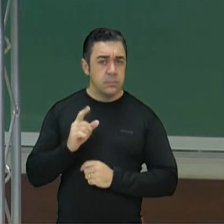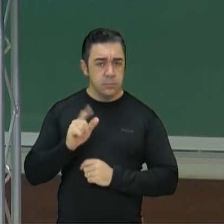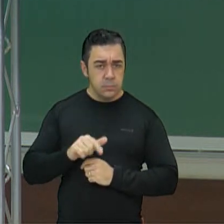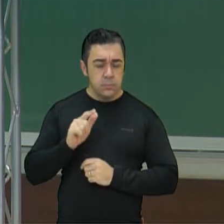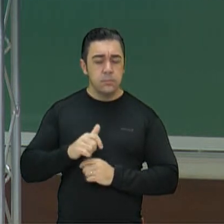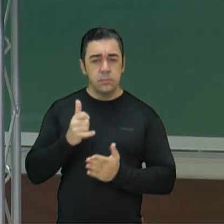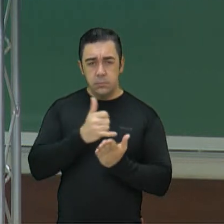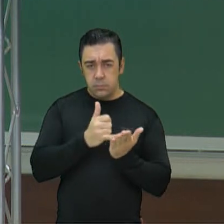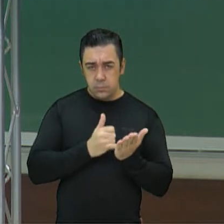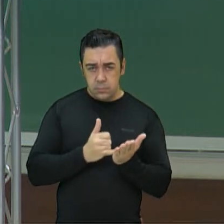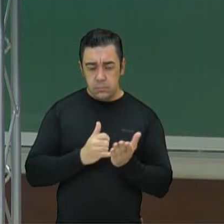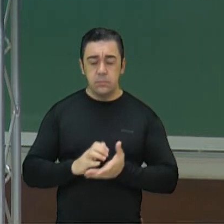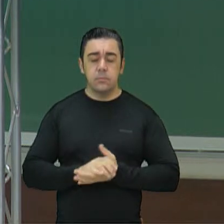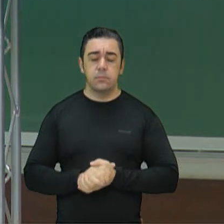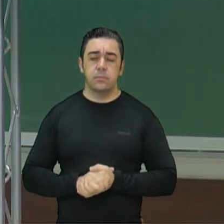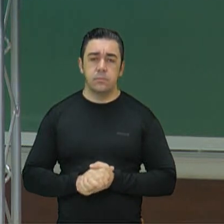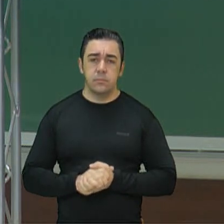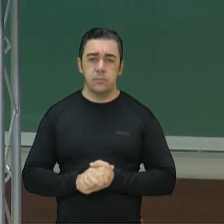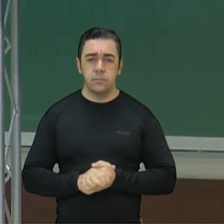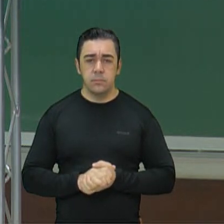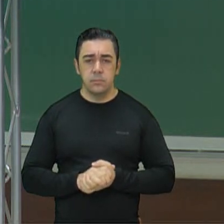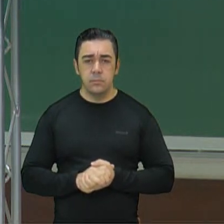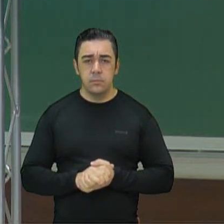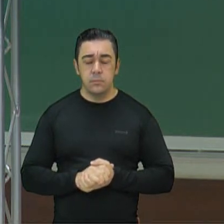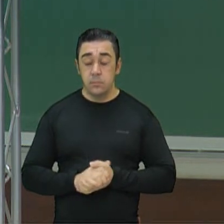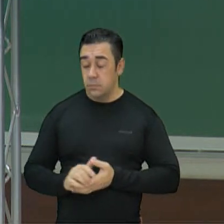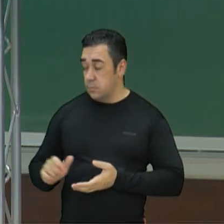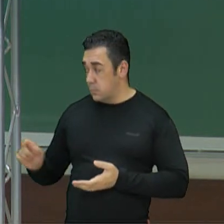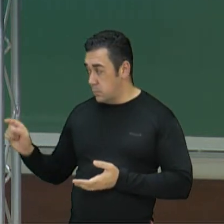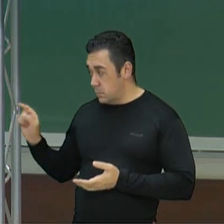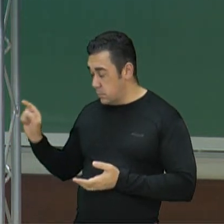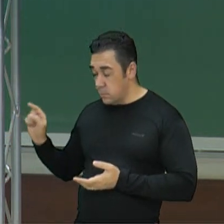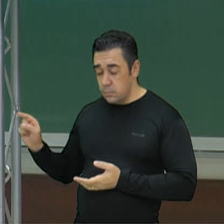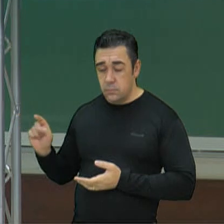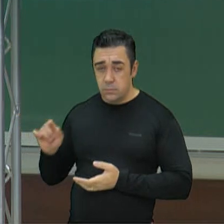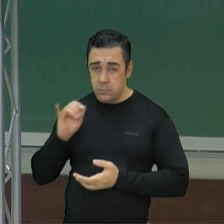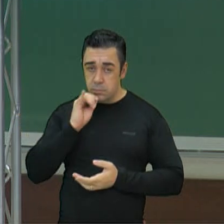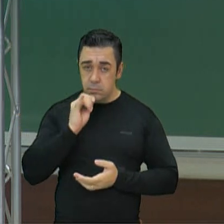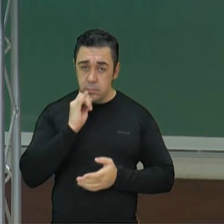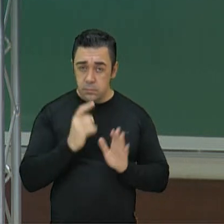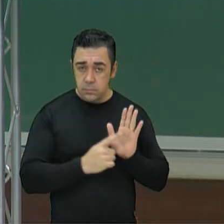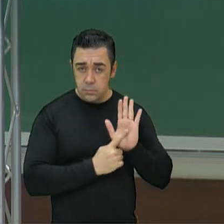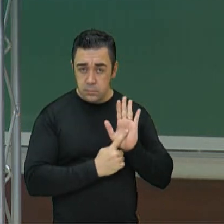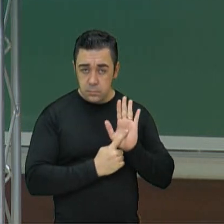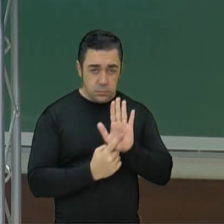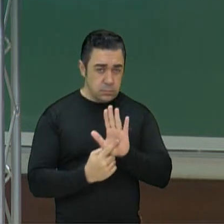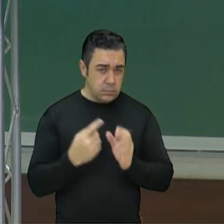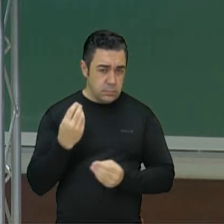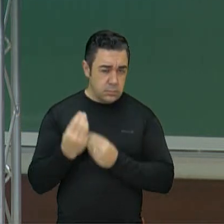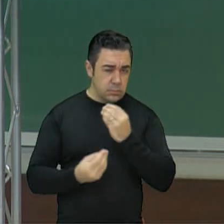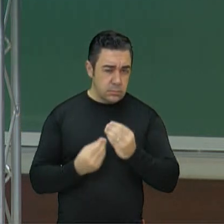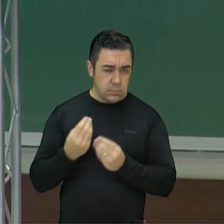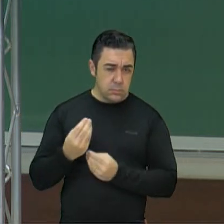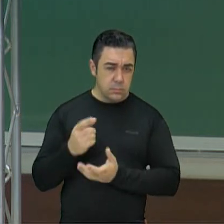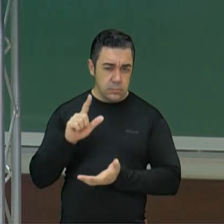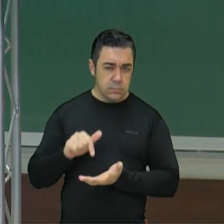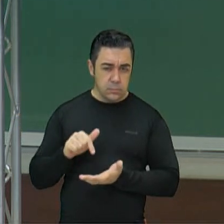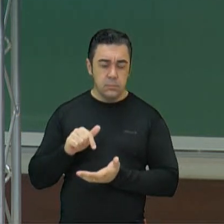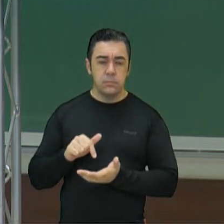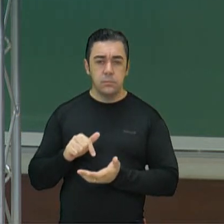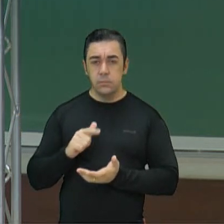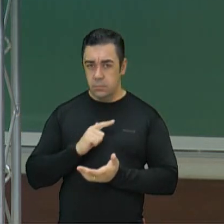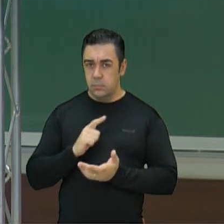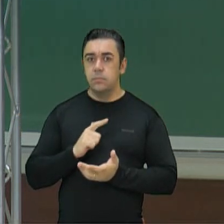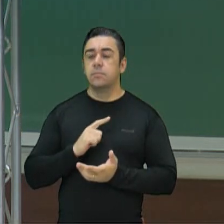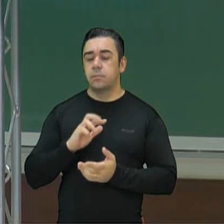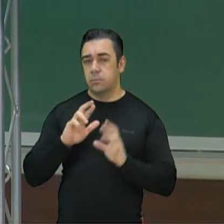do circuito. Aí, no caso da representação gráfica ali, nós vamos ver que vai ficar a